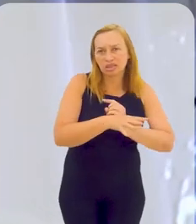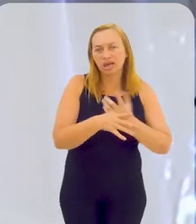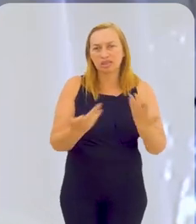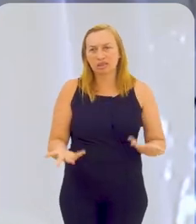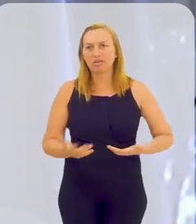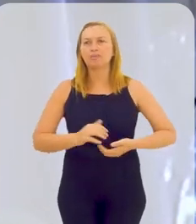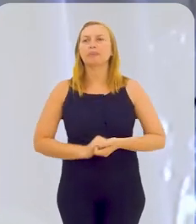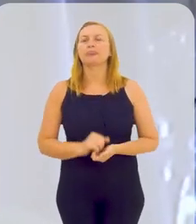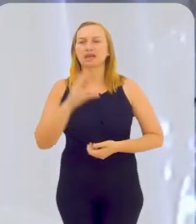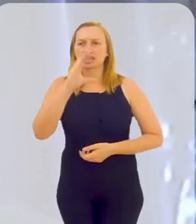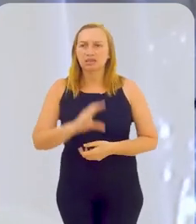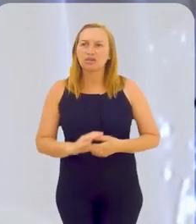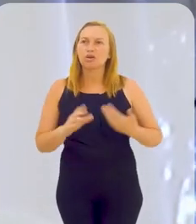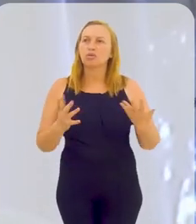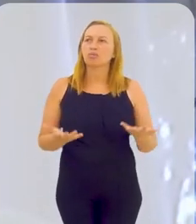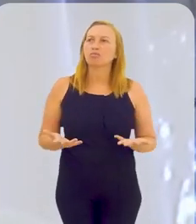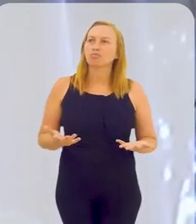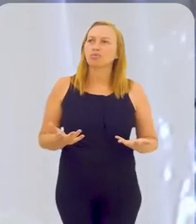sociedade civil.